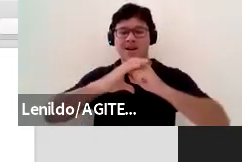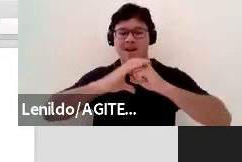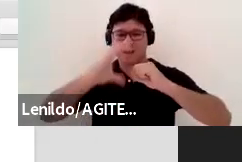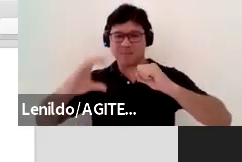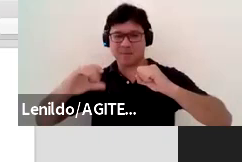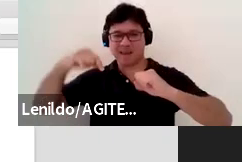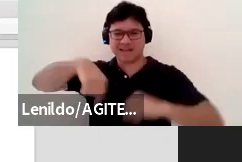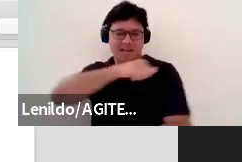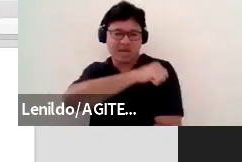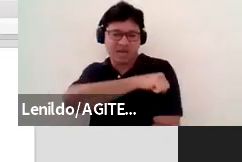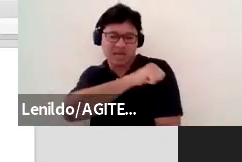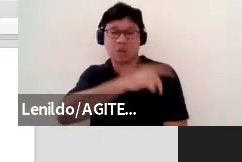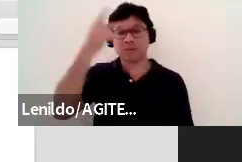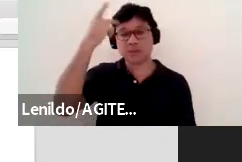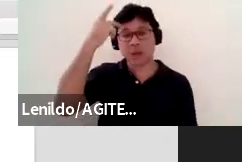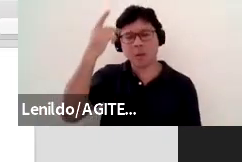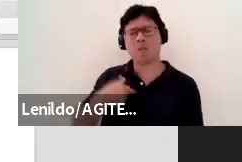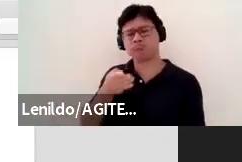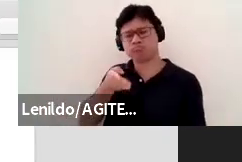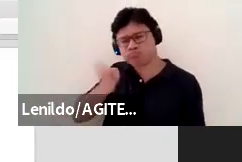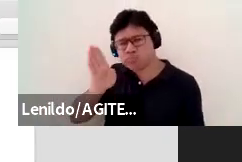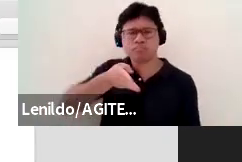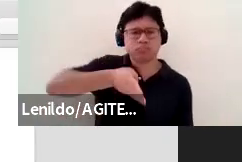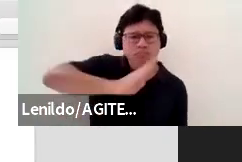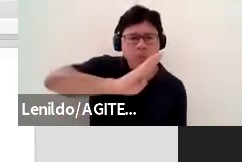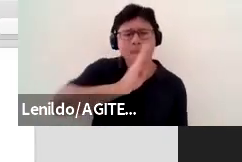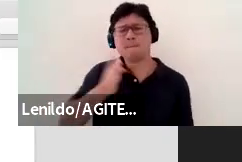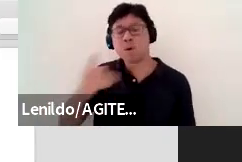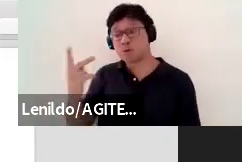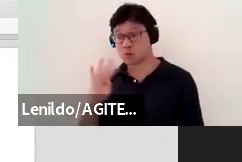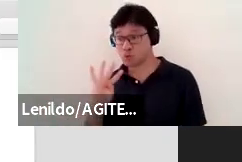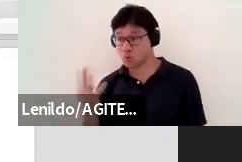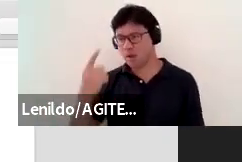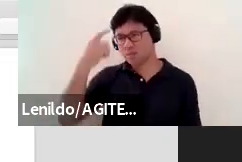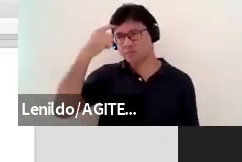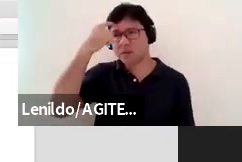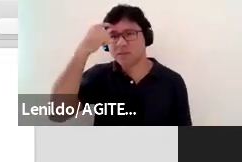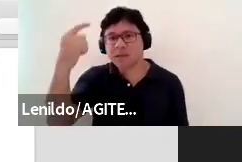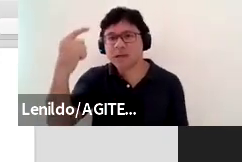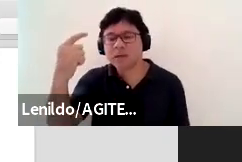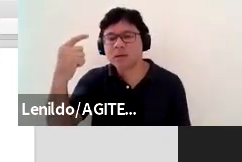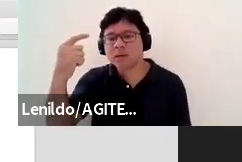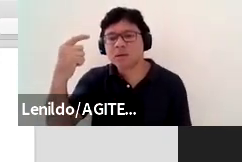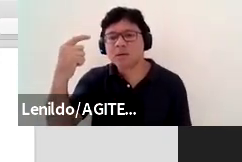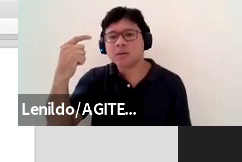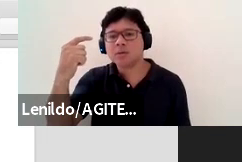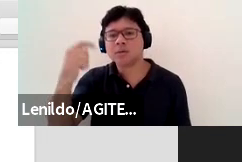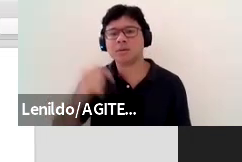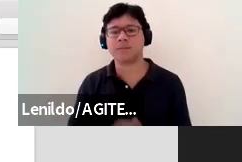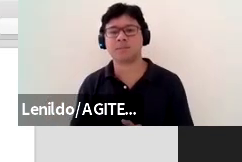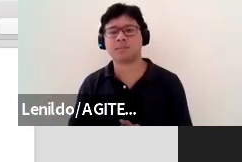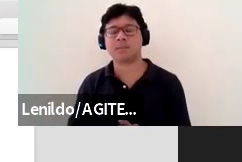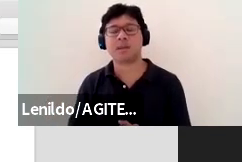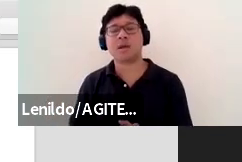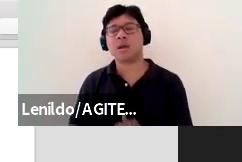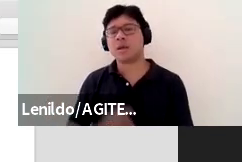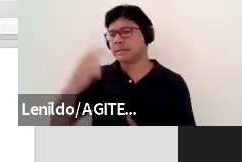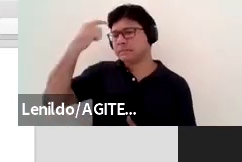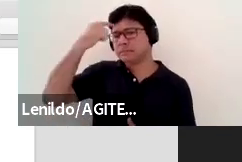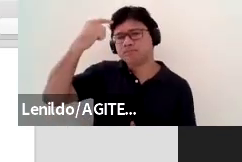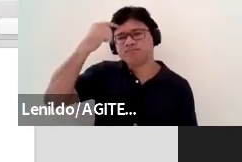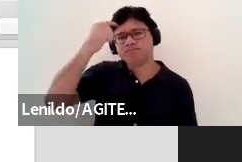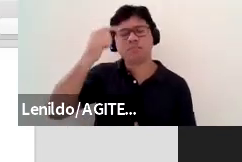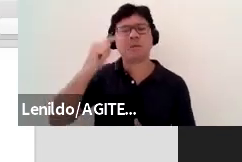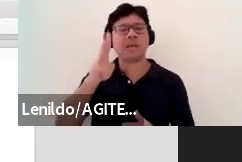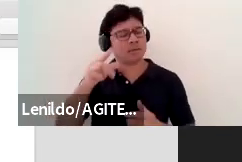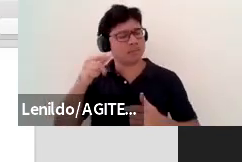e São Paulo, e sempre com essa ideia, cada uma tocando também seus projetos individuais, pessoais, mas sempre com a ideia de